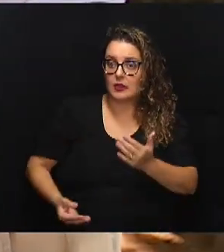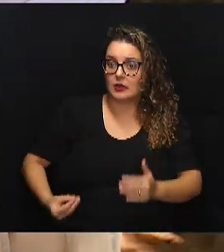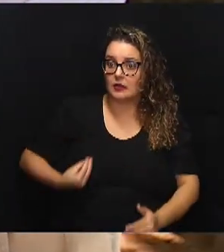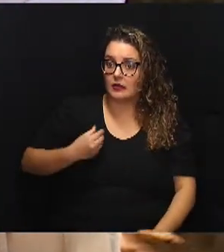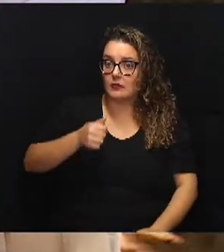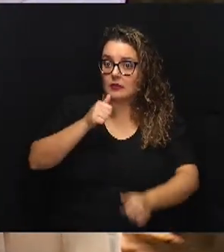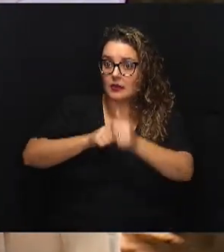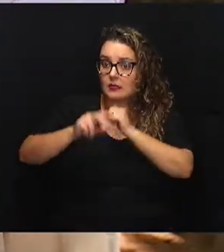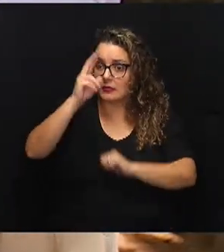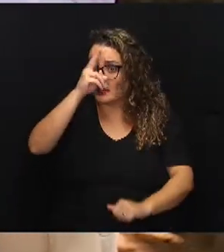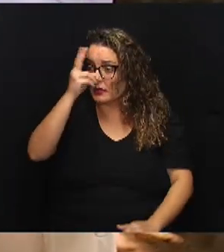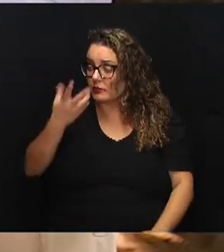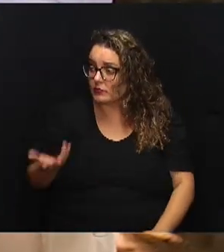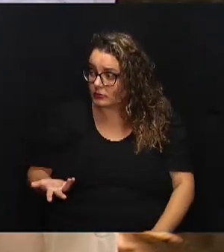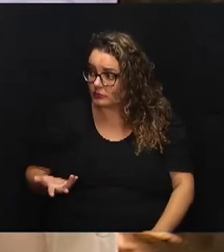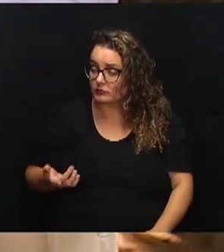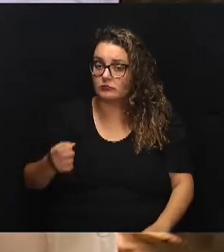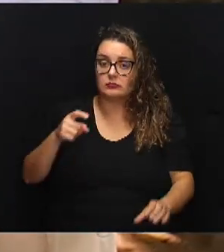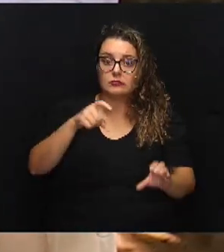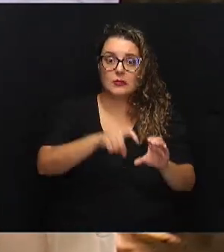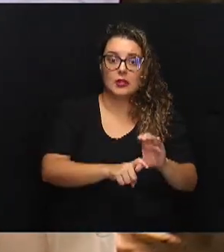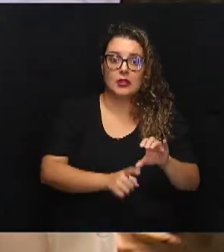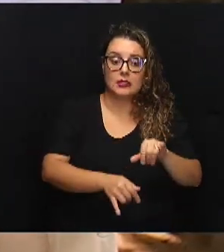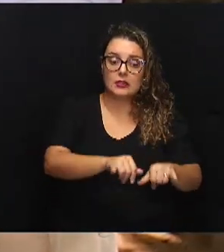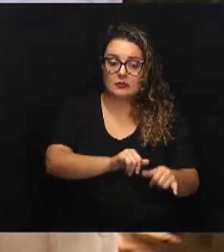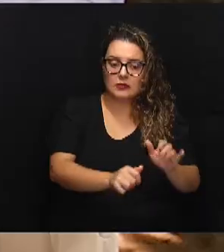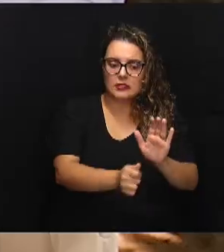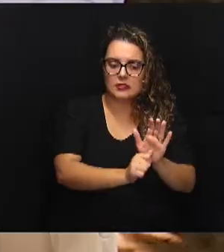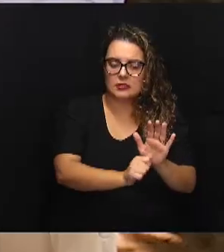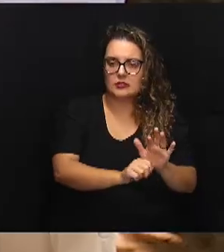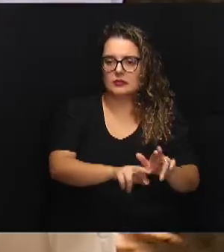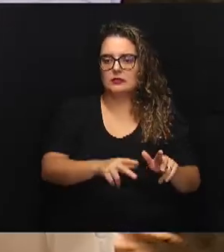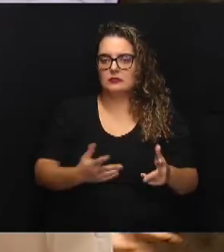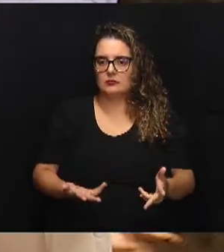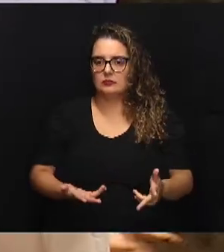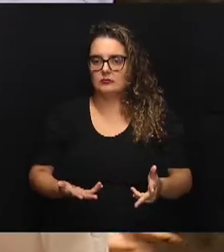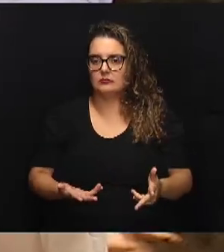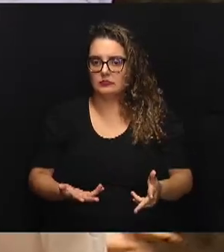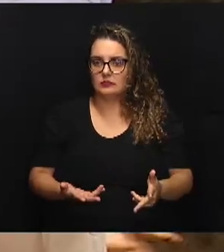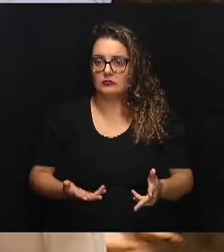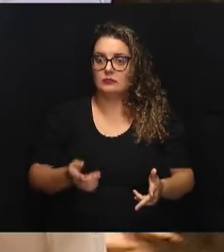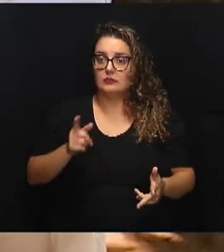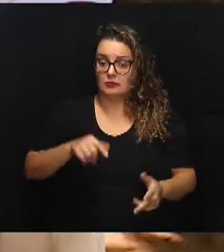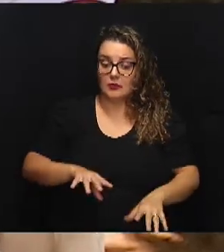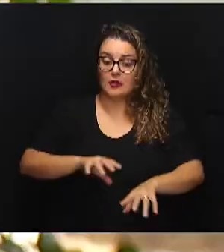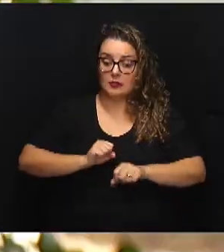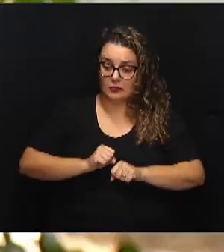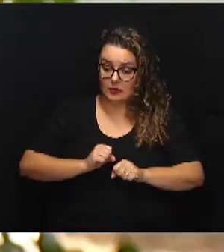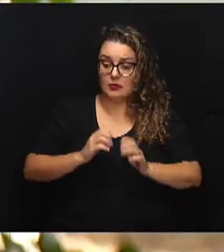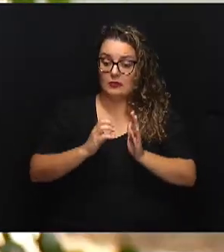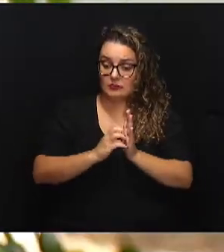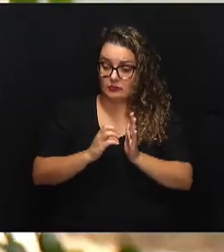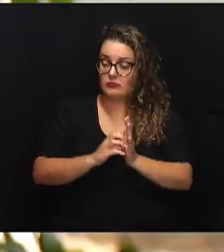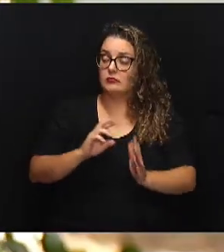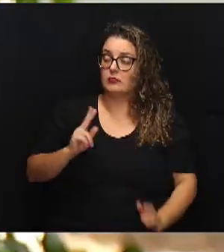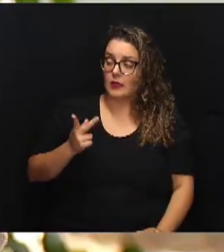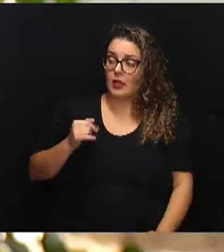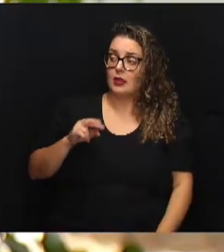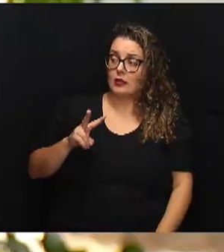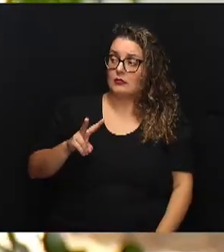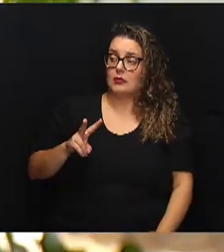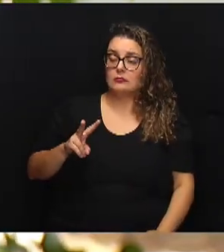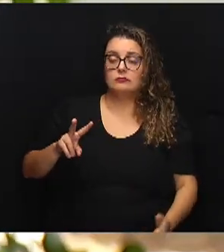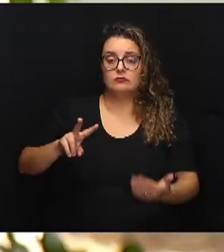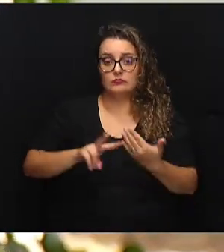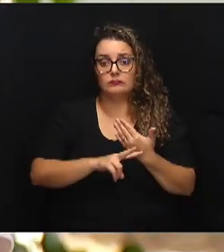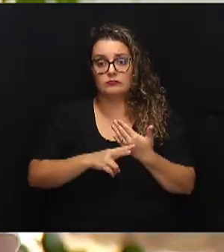o alcoolismo, para a dependência química. Embora fossem portadores do HIV, mas as